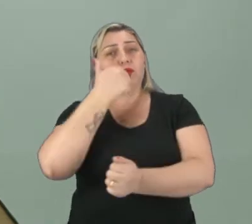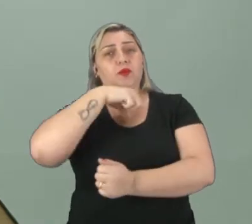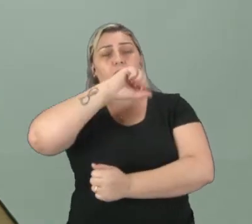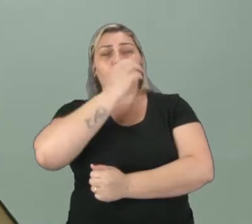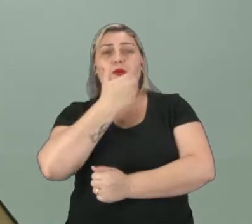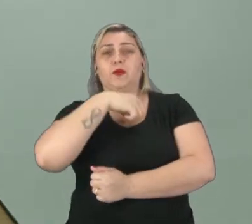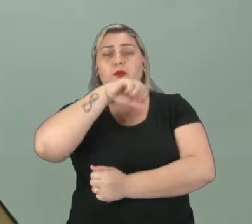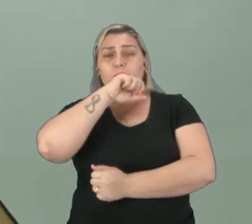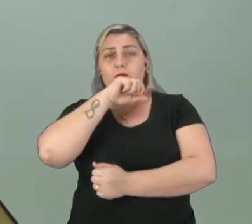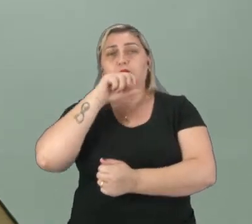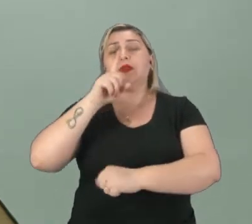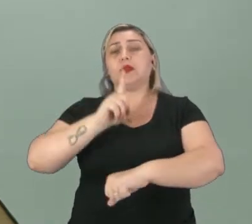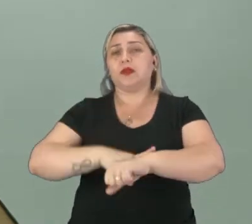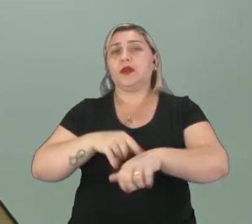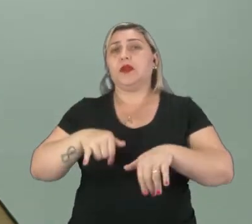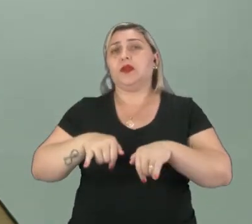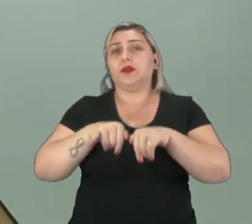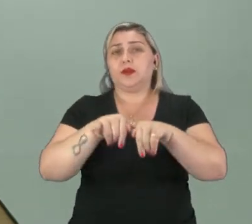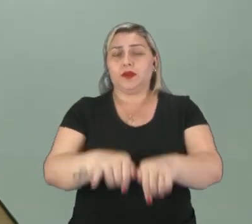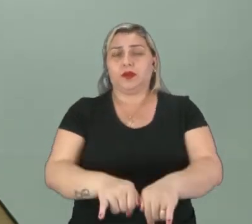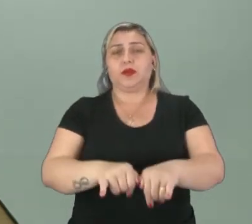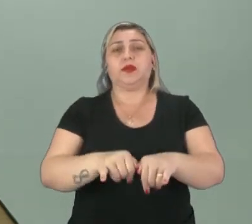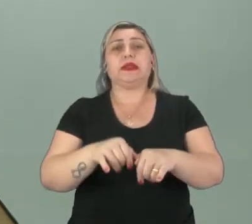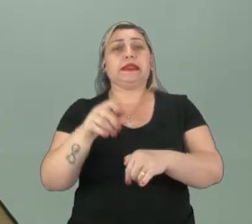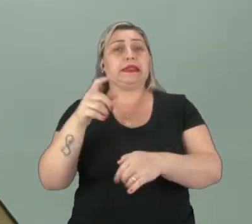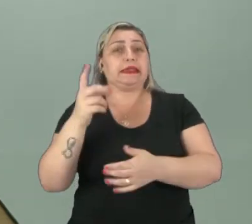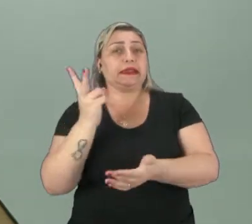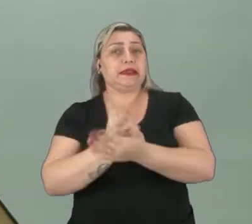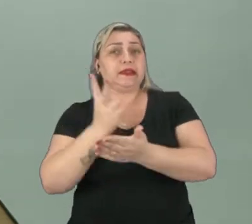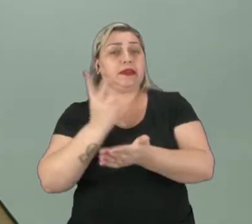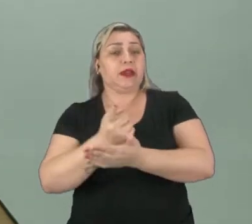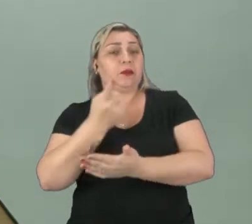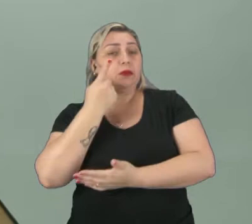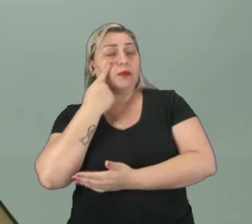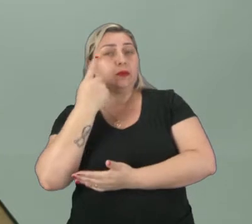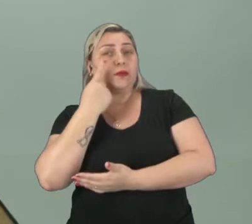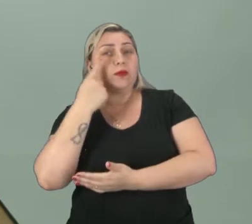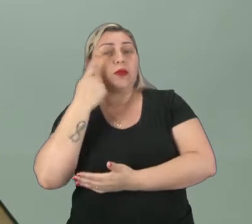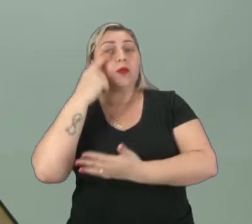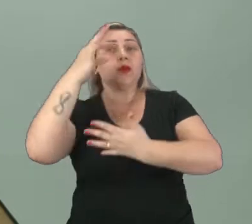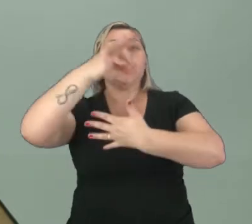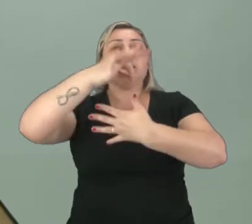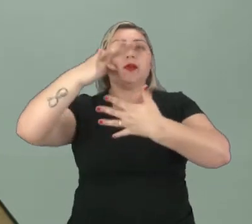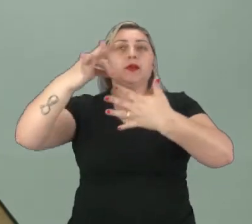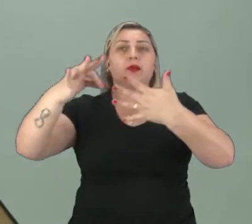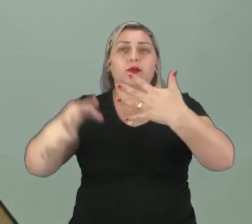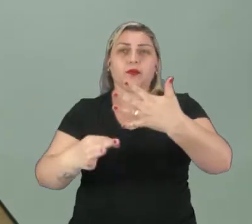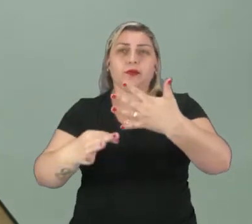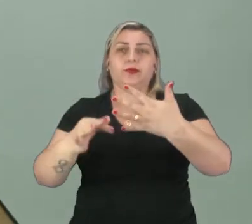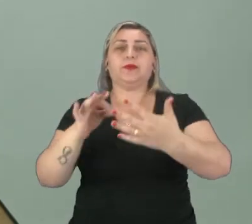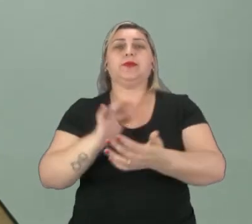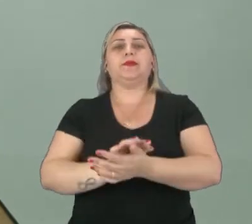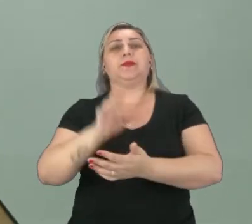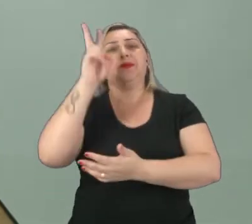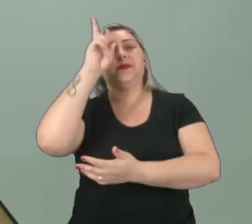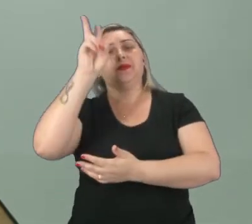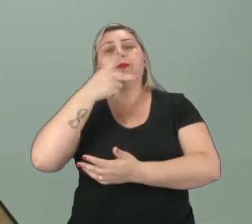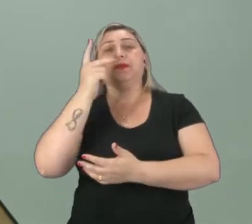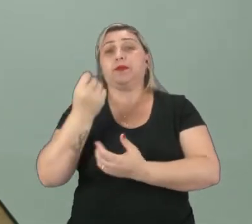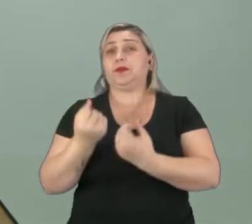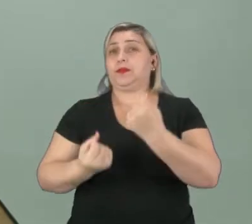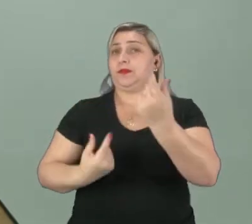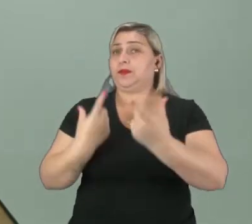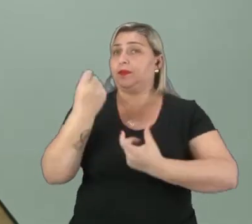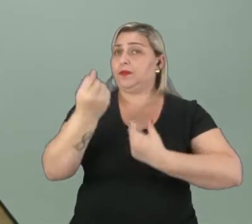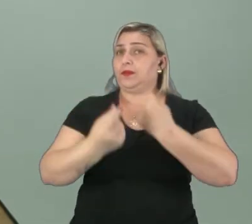pai de vocês na hora de fazer a feira, a gente sempre observar os ingredientes. Lembra que eu falei da